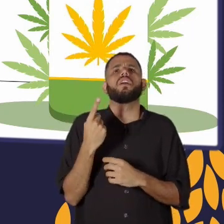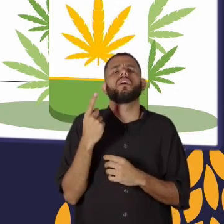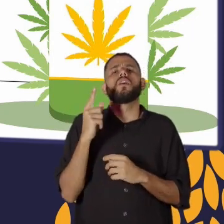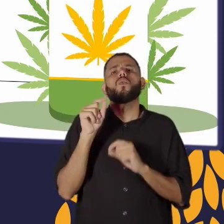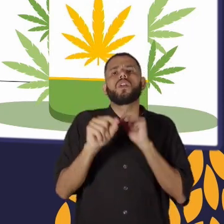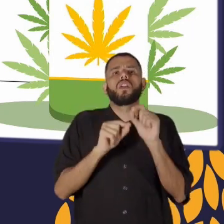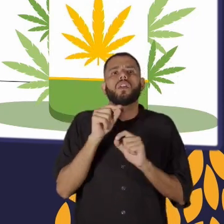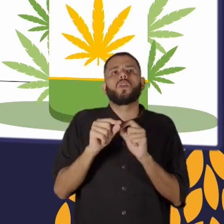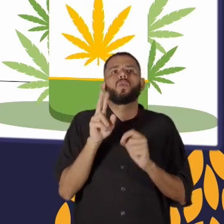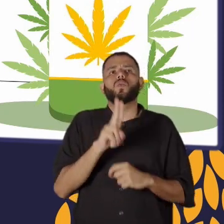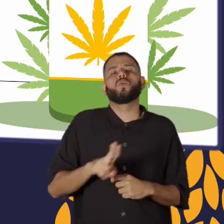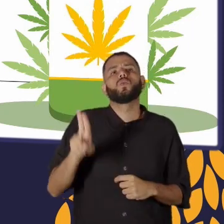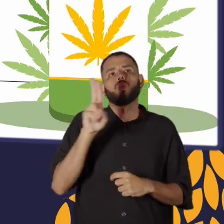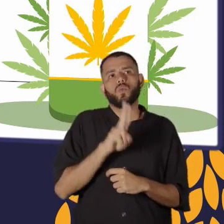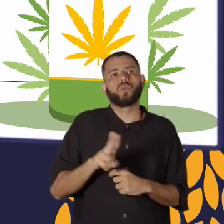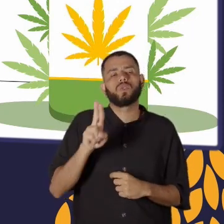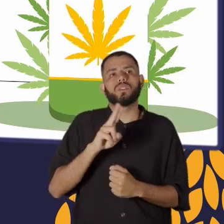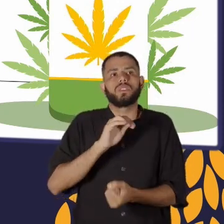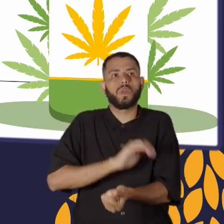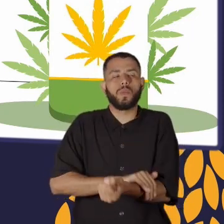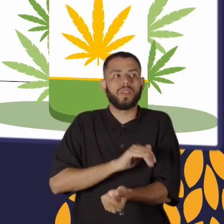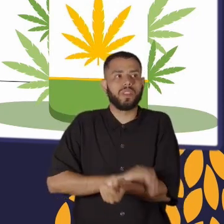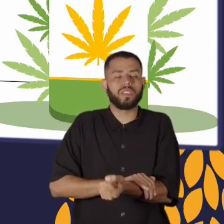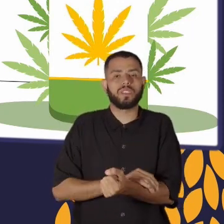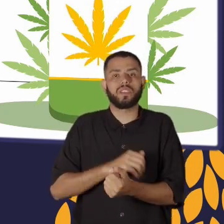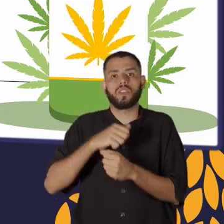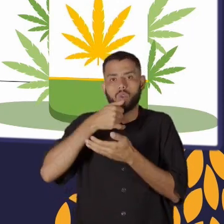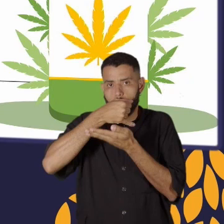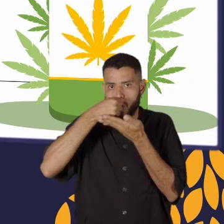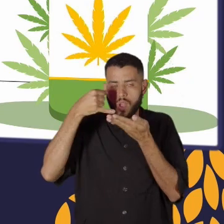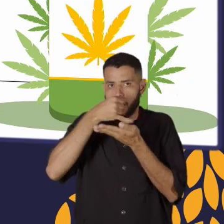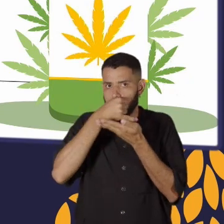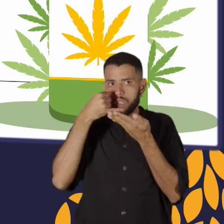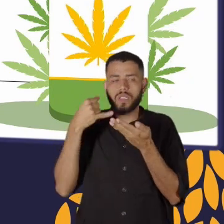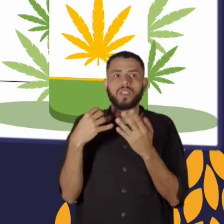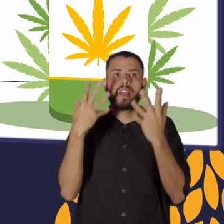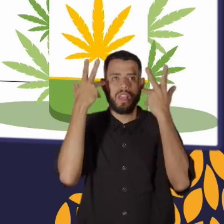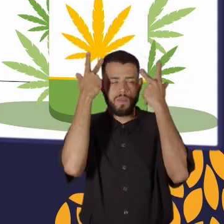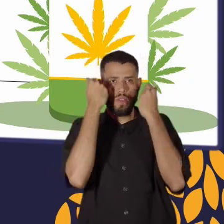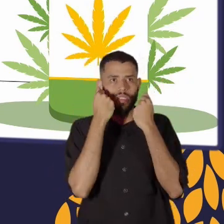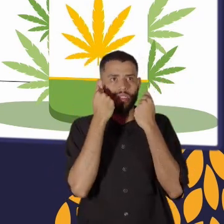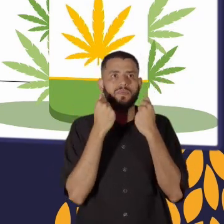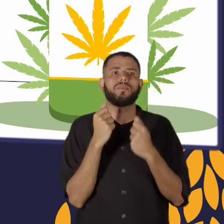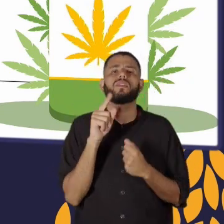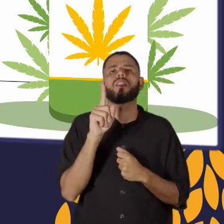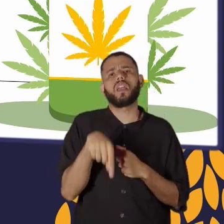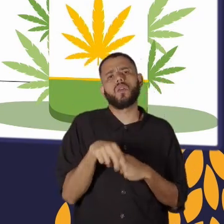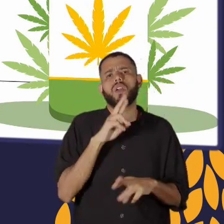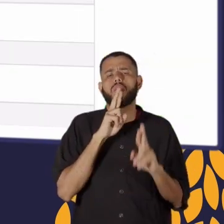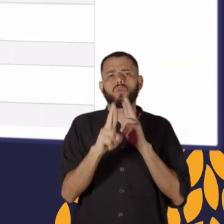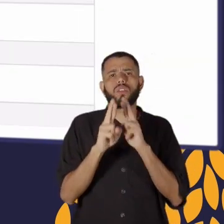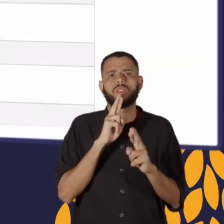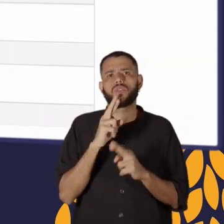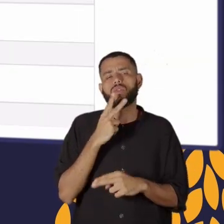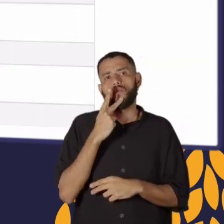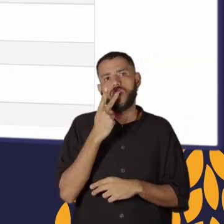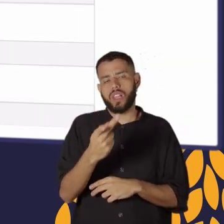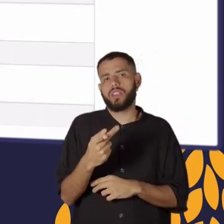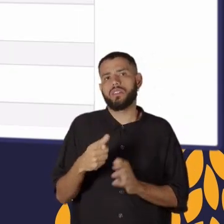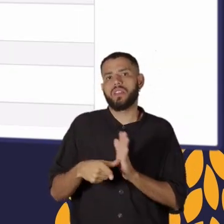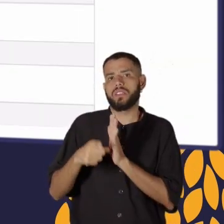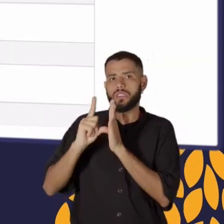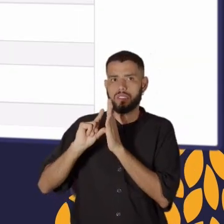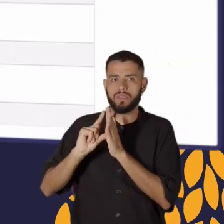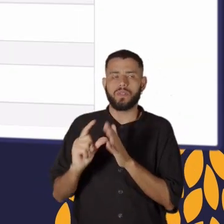no tratamento de dependência de cocaína em modelos animais, e que foram aqueles resultados que eu falei anteriormente.